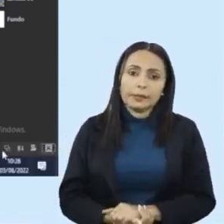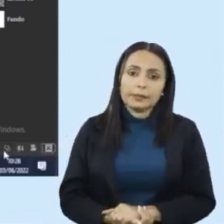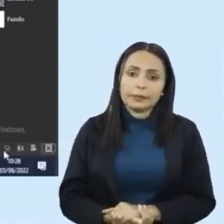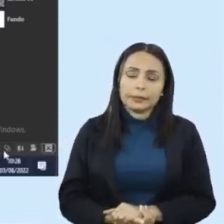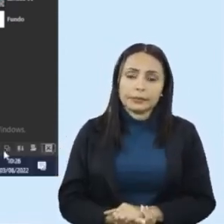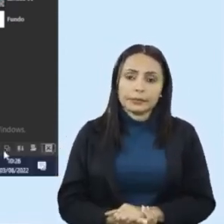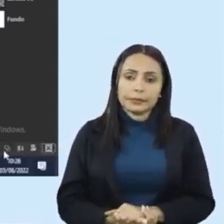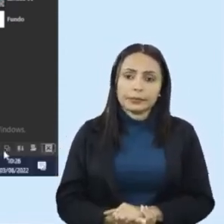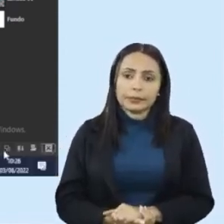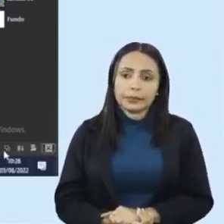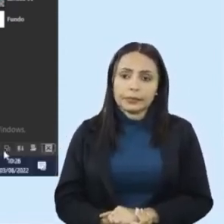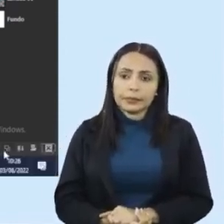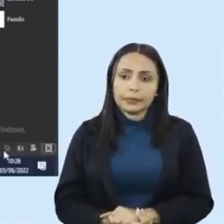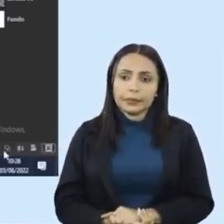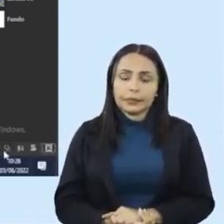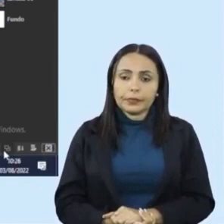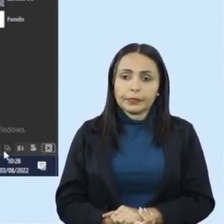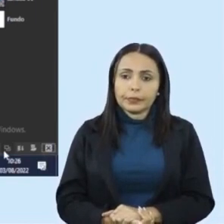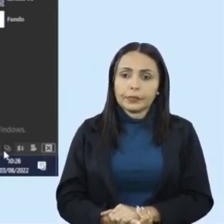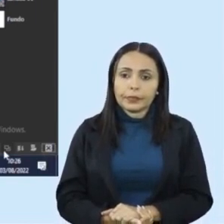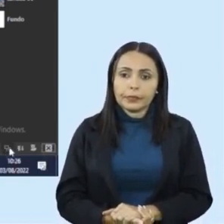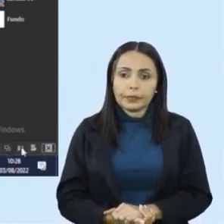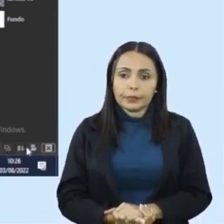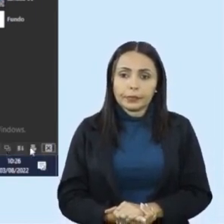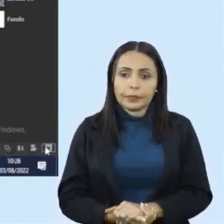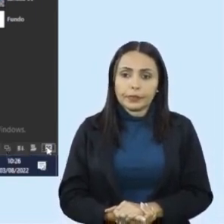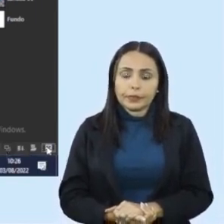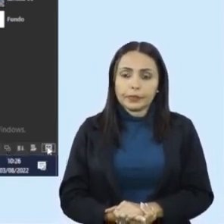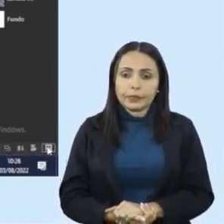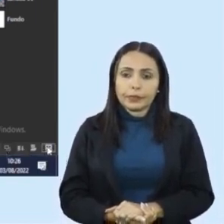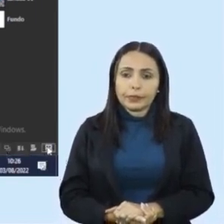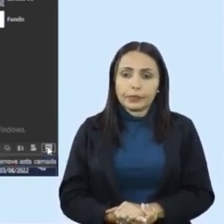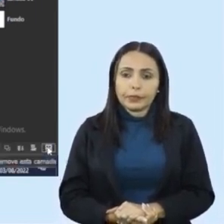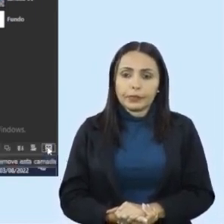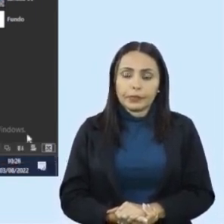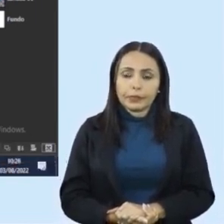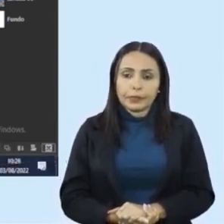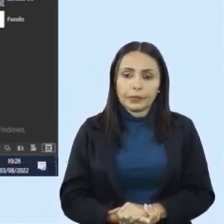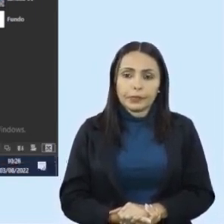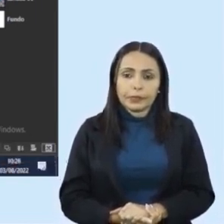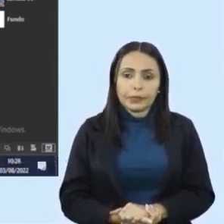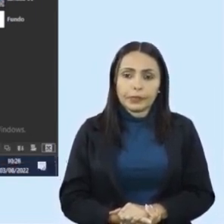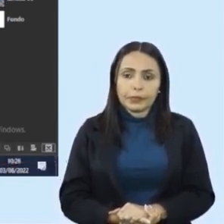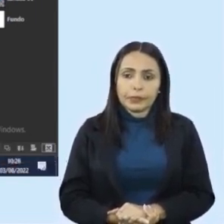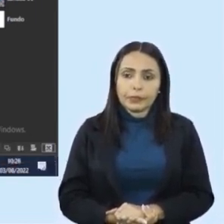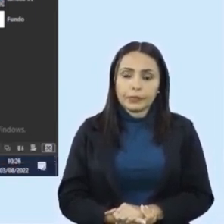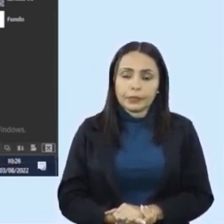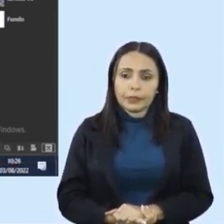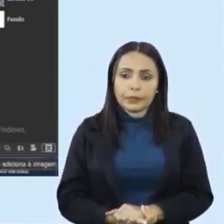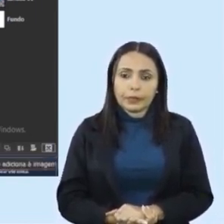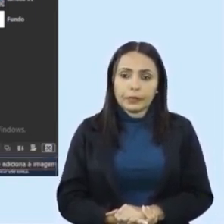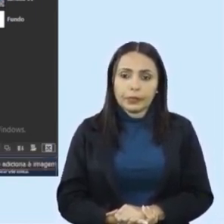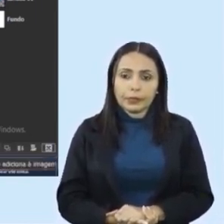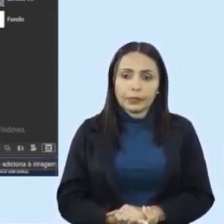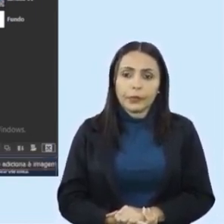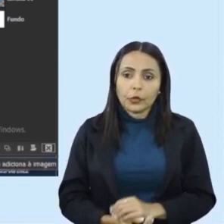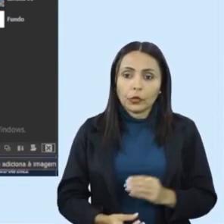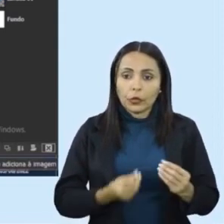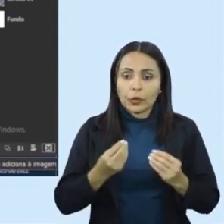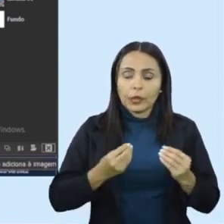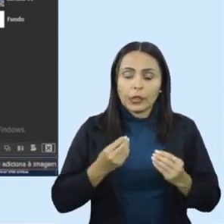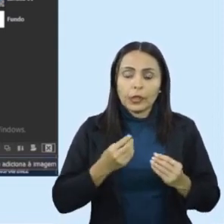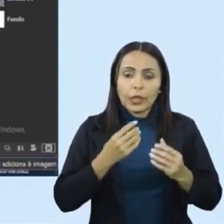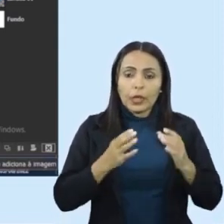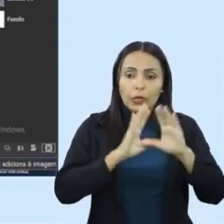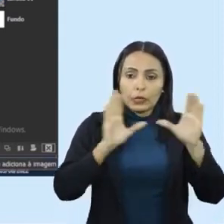calma todos eles, ver e conhecer cada um com calma, né? Como criar um novo grupo